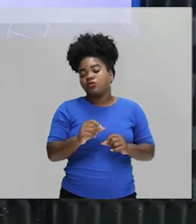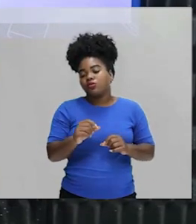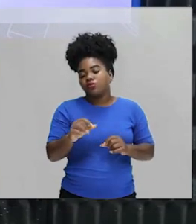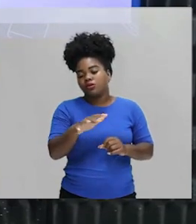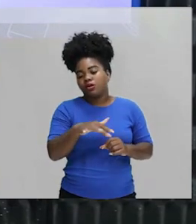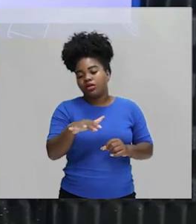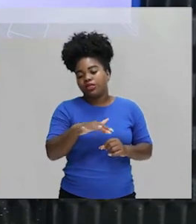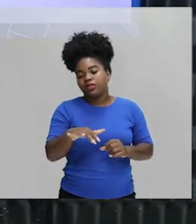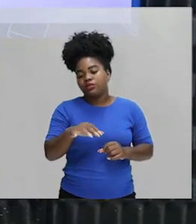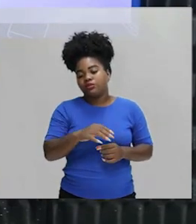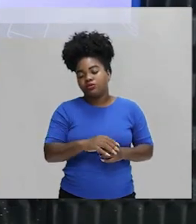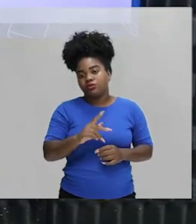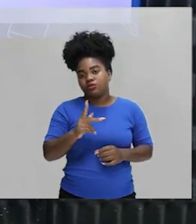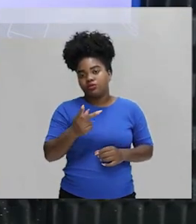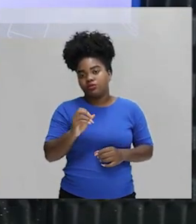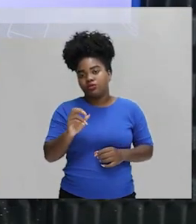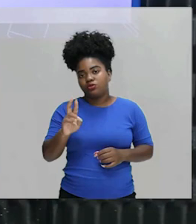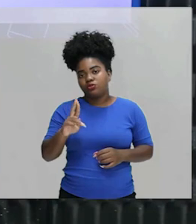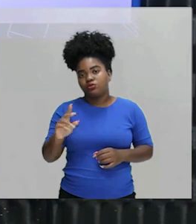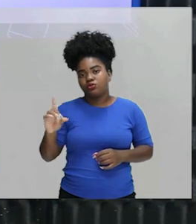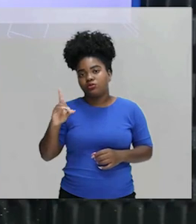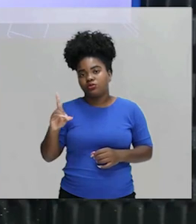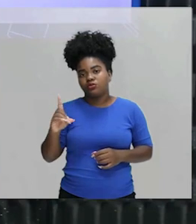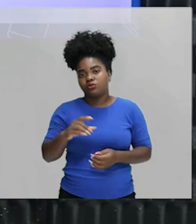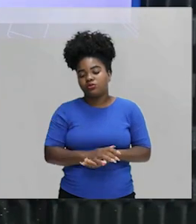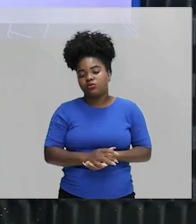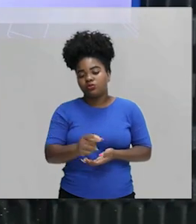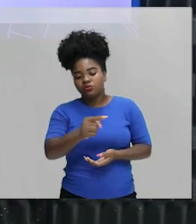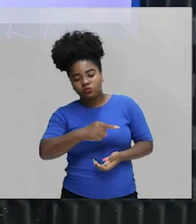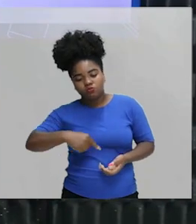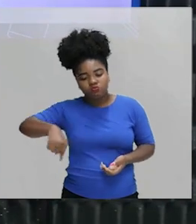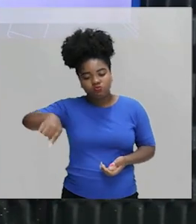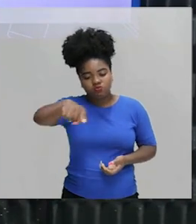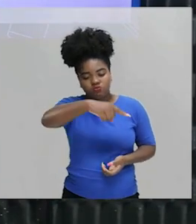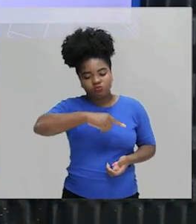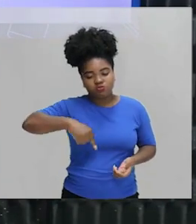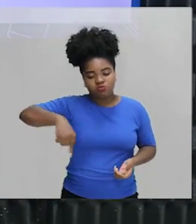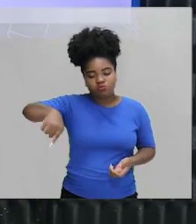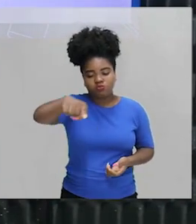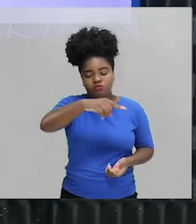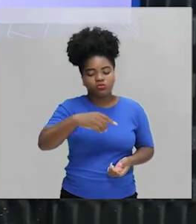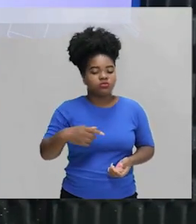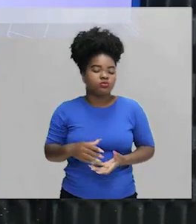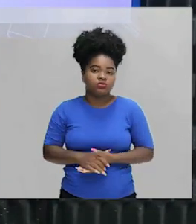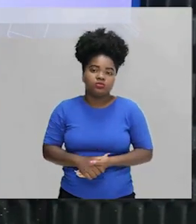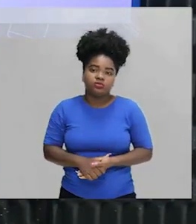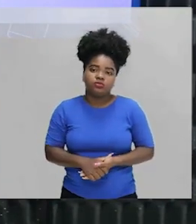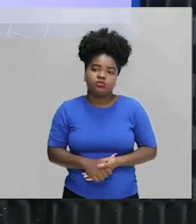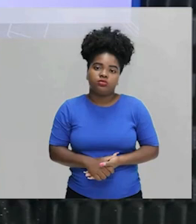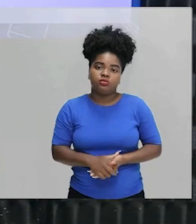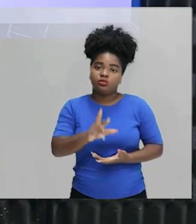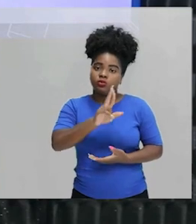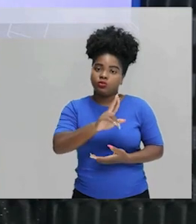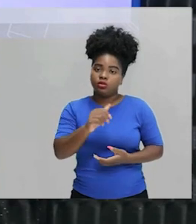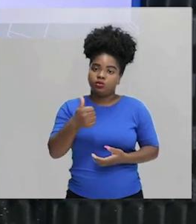de bor né que é justamente a camada do movimento circular que ele vai fazer então tem um raio ali que é um raio mínimo